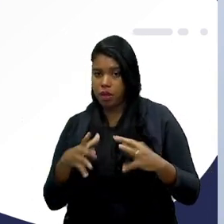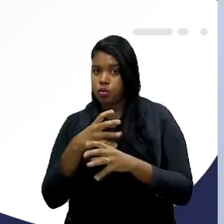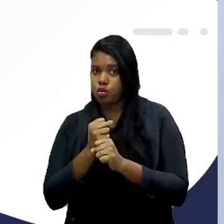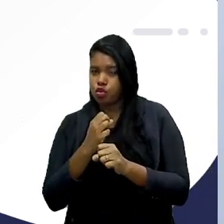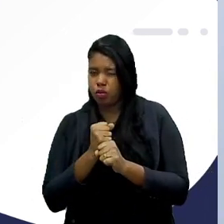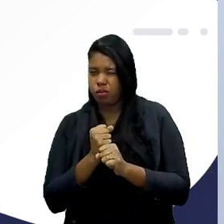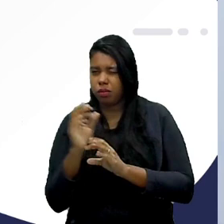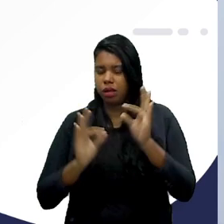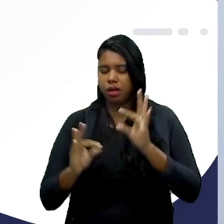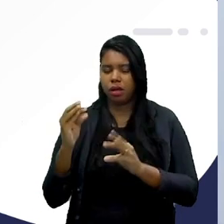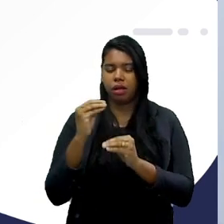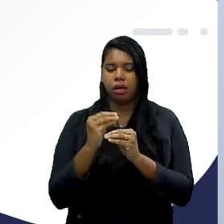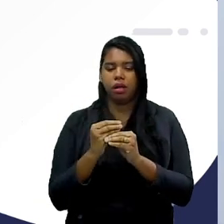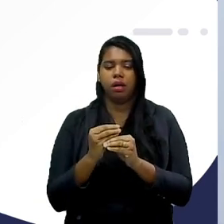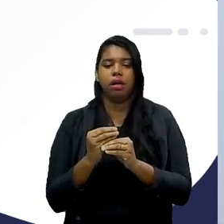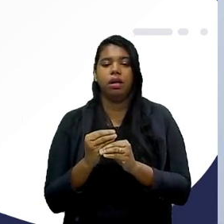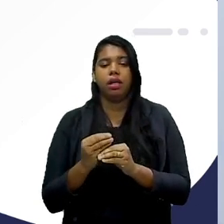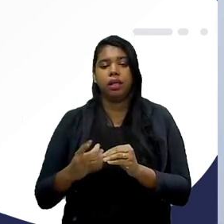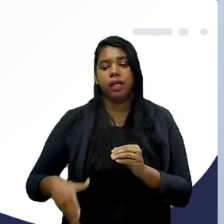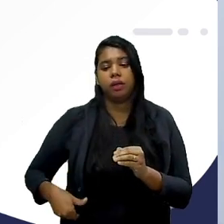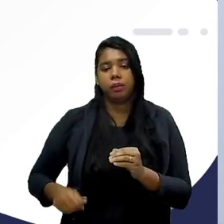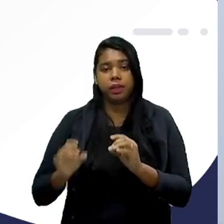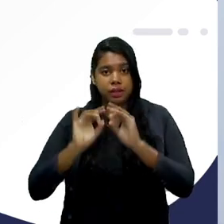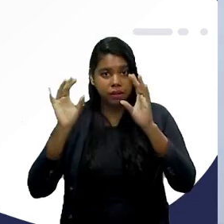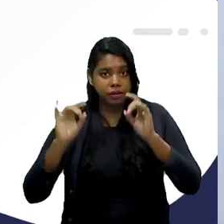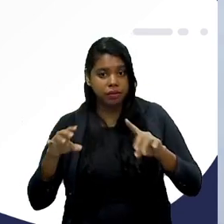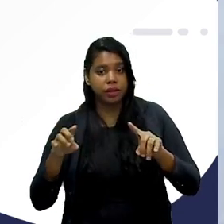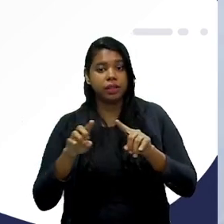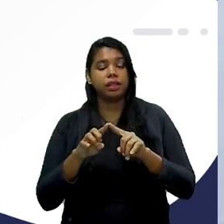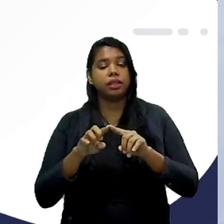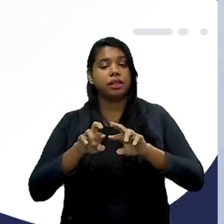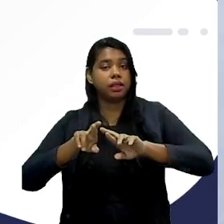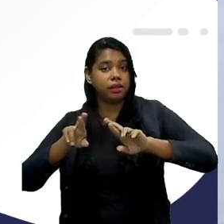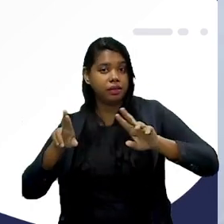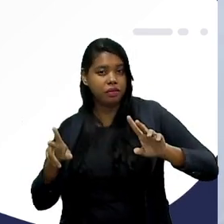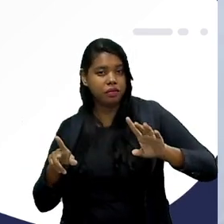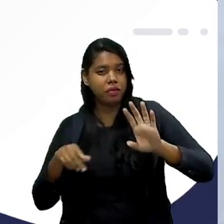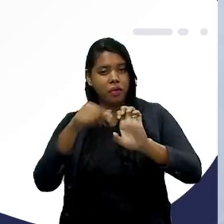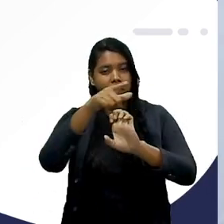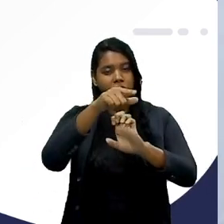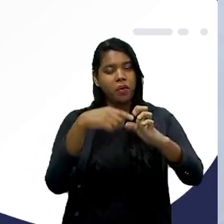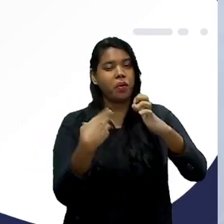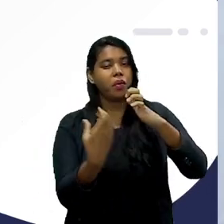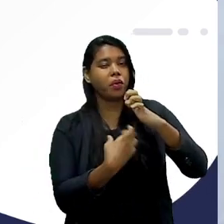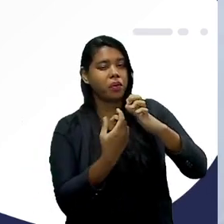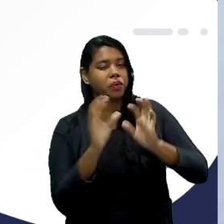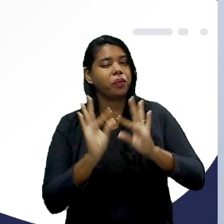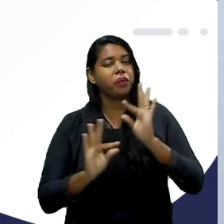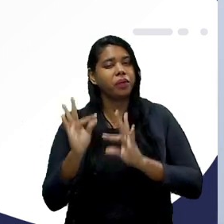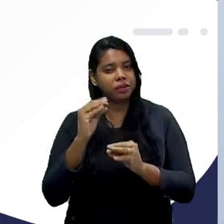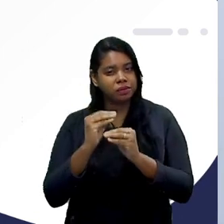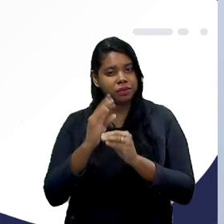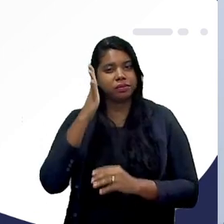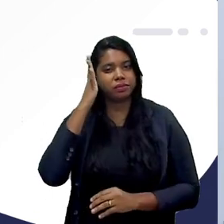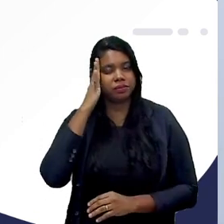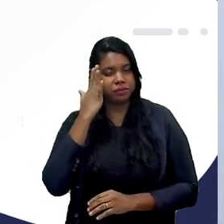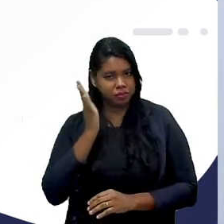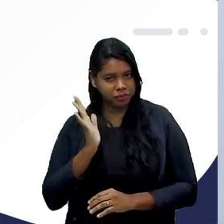ou formar seus custos e calcular os preços de venda, ele possa fazer de uma forma mais organizada e